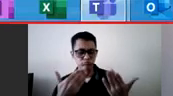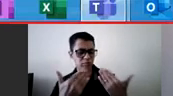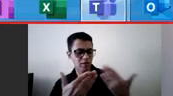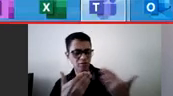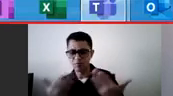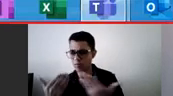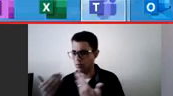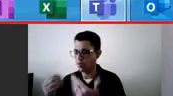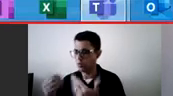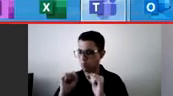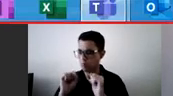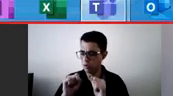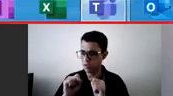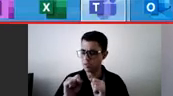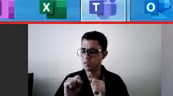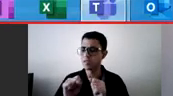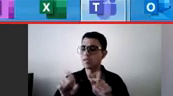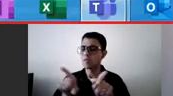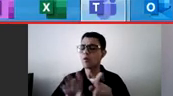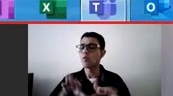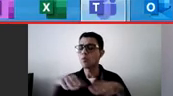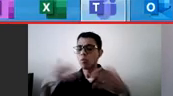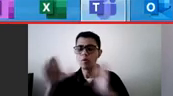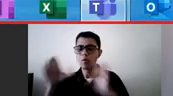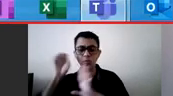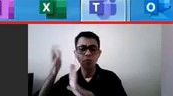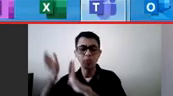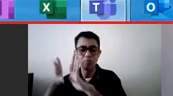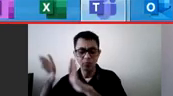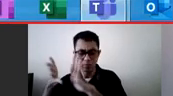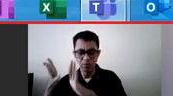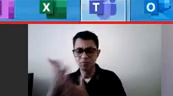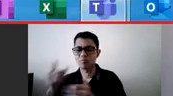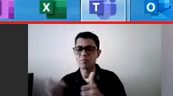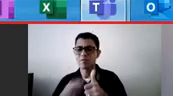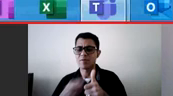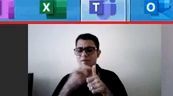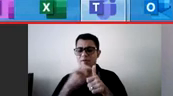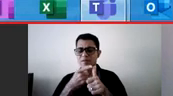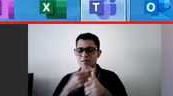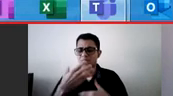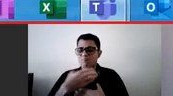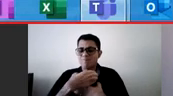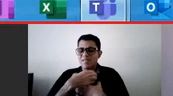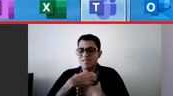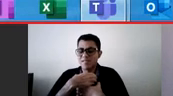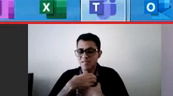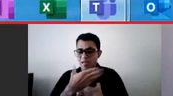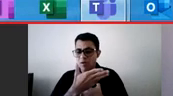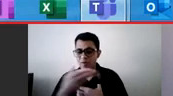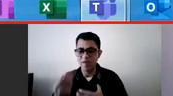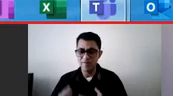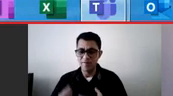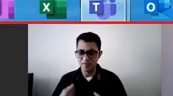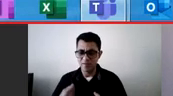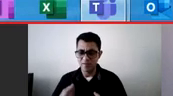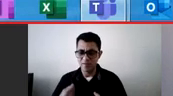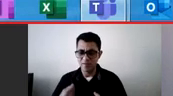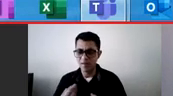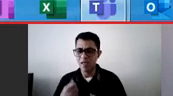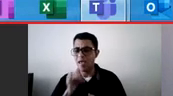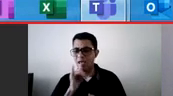mesmo a gente pode utilizar essa palavra quando a gente ouve algo interessante pela primeira vez, a gente se sente entusiasmado, que